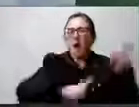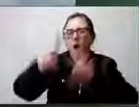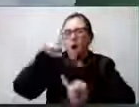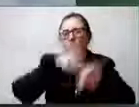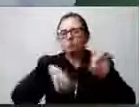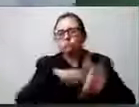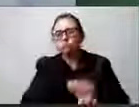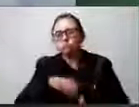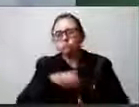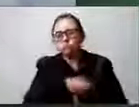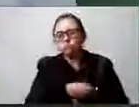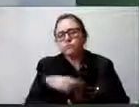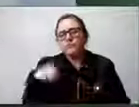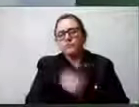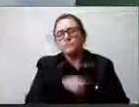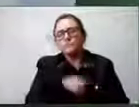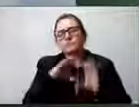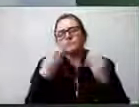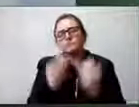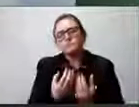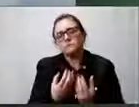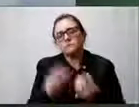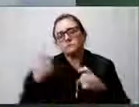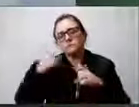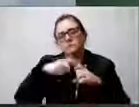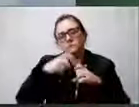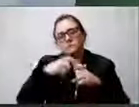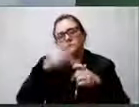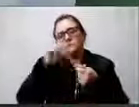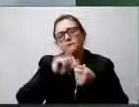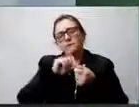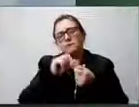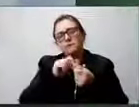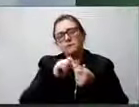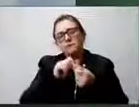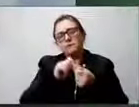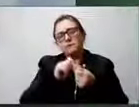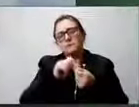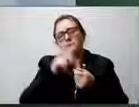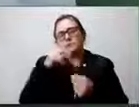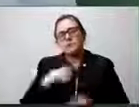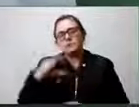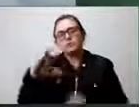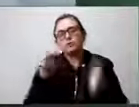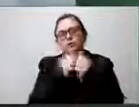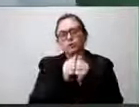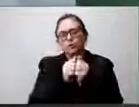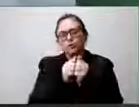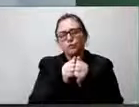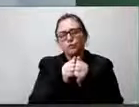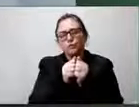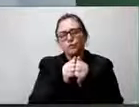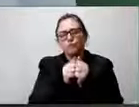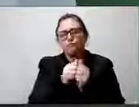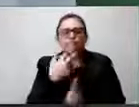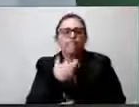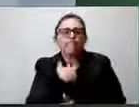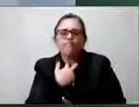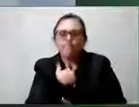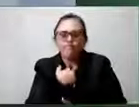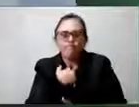formas na nossa comunidade clínica, naqueles que fazem o atendimento clínico dos nossos pacientes. Então, assim, a gente não pode, né,